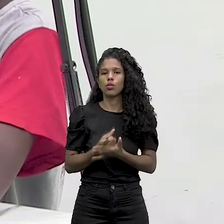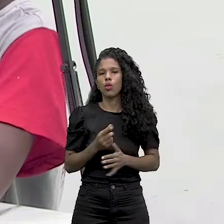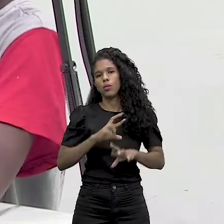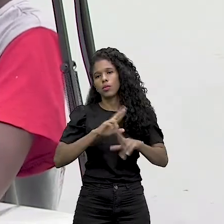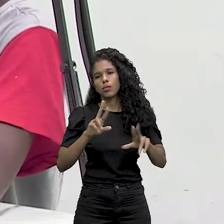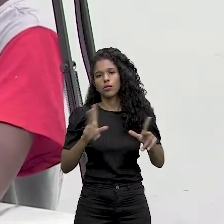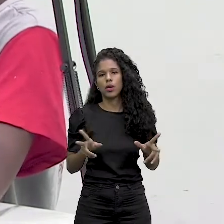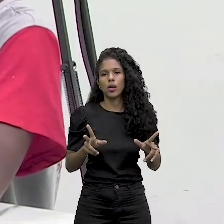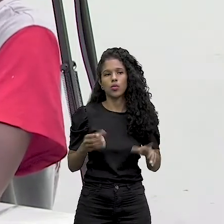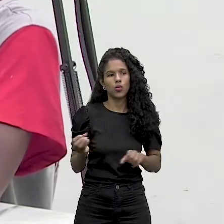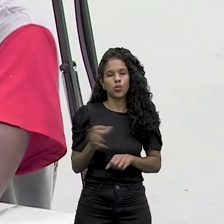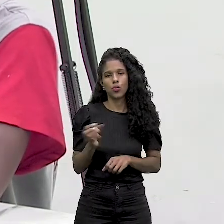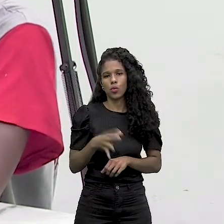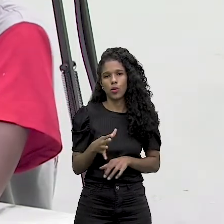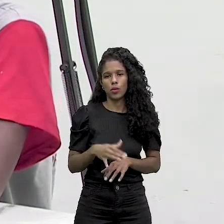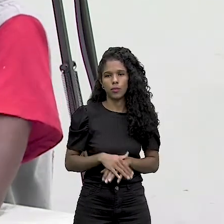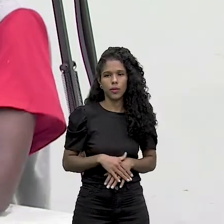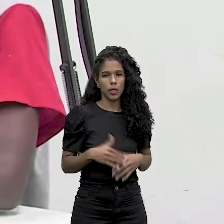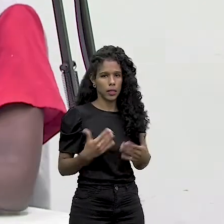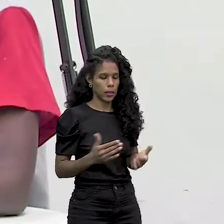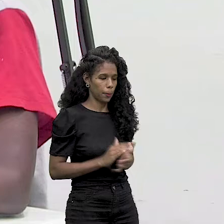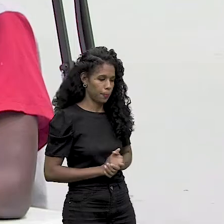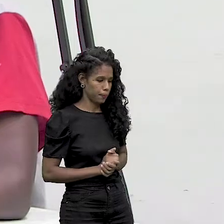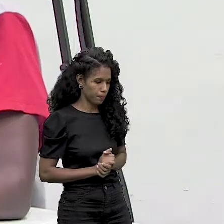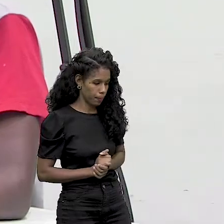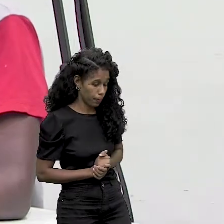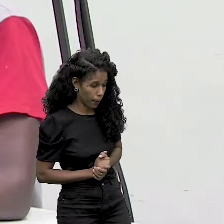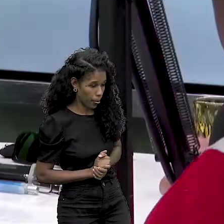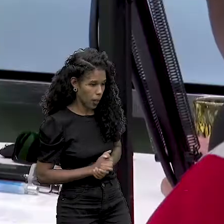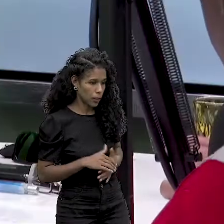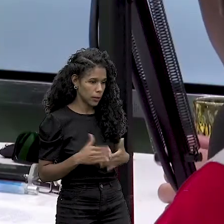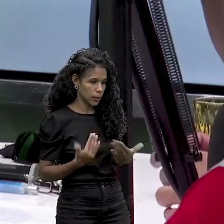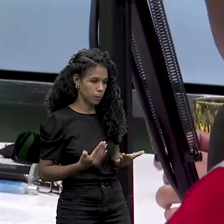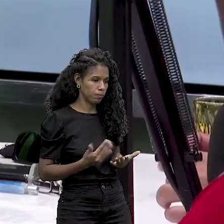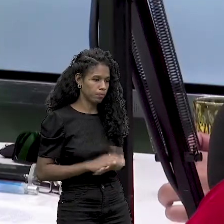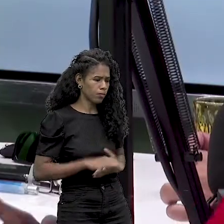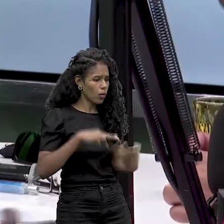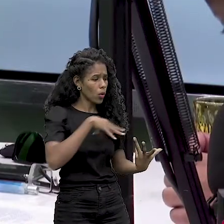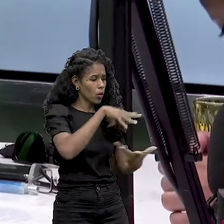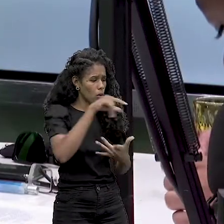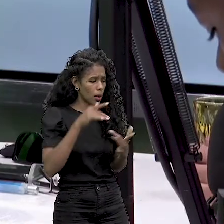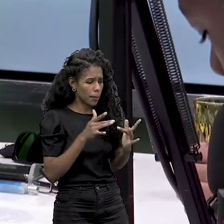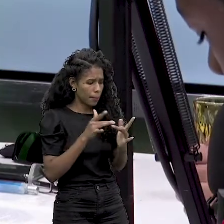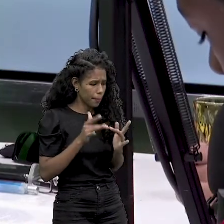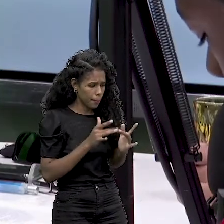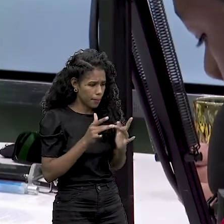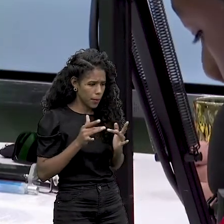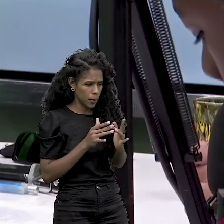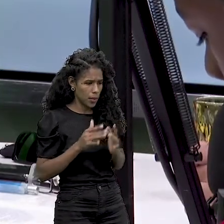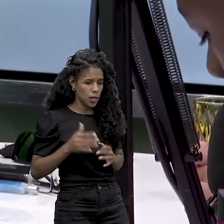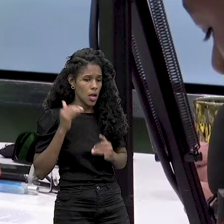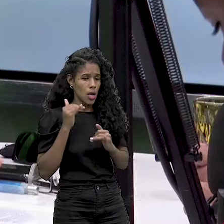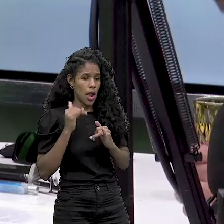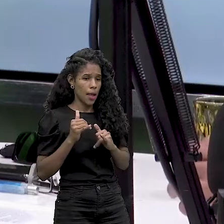na propagação de conhecimento e de informações? Novamente, diretamente, né? Diretamente, por causa da